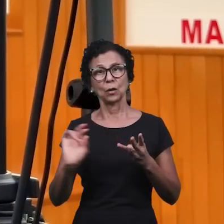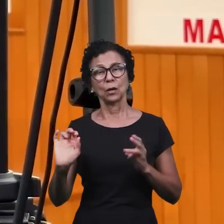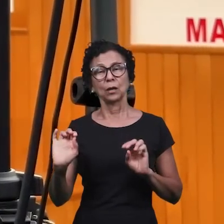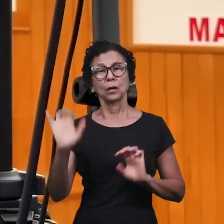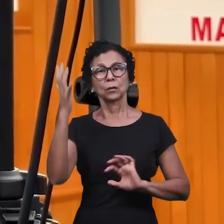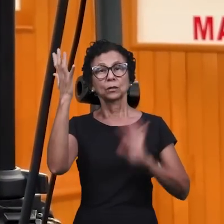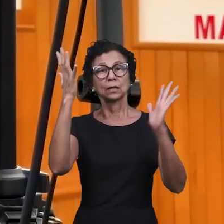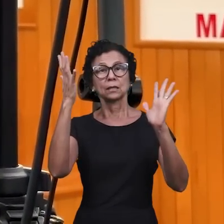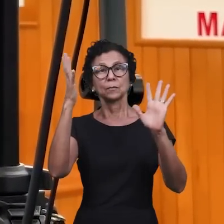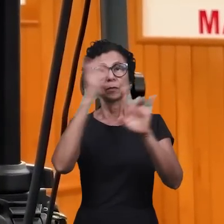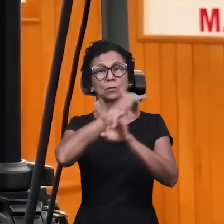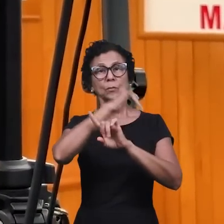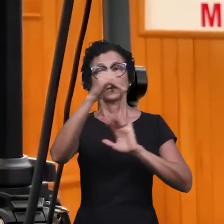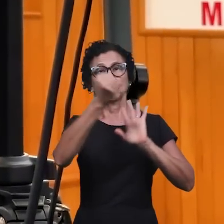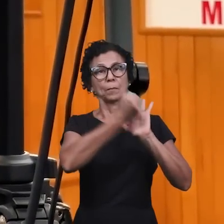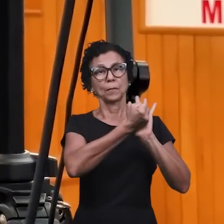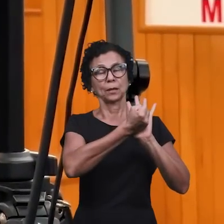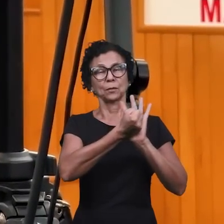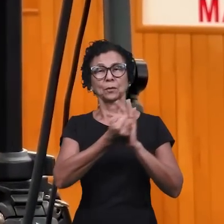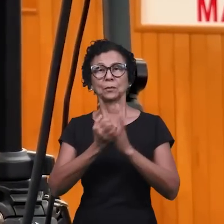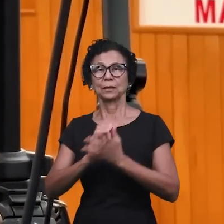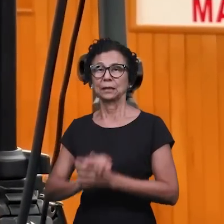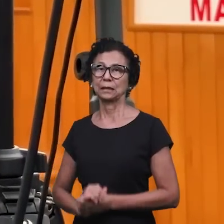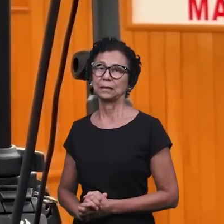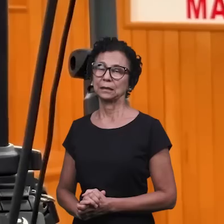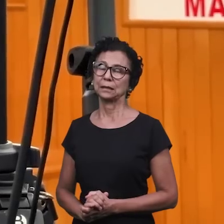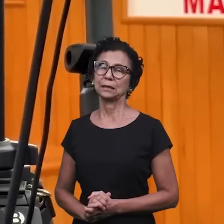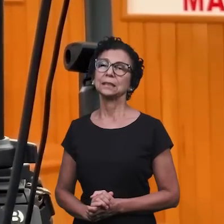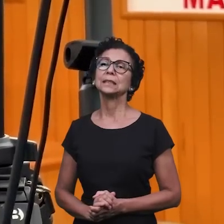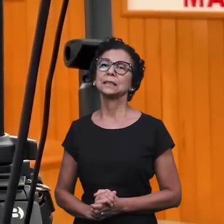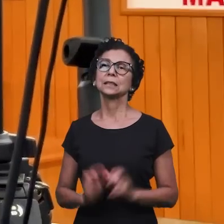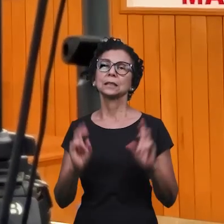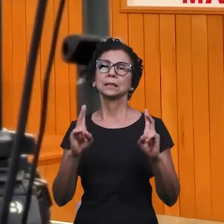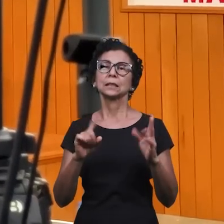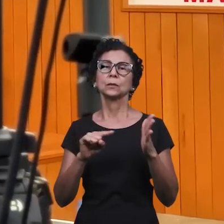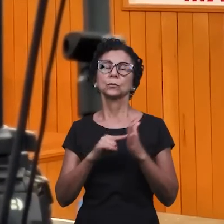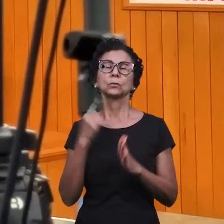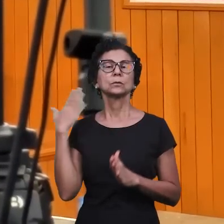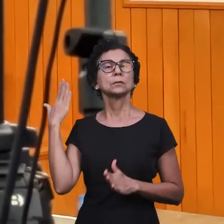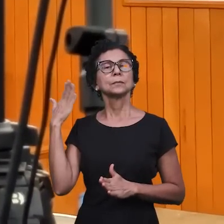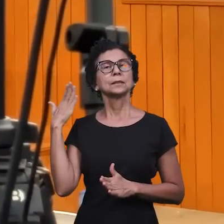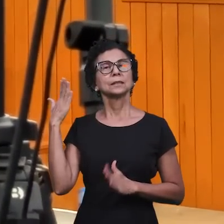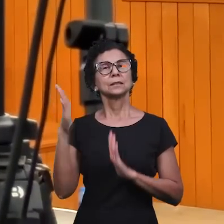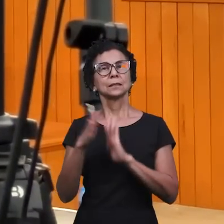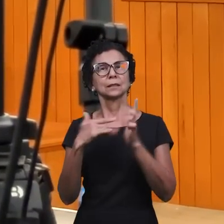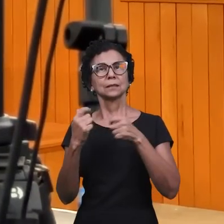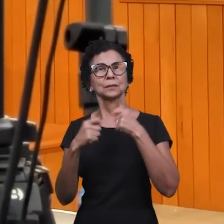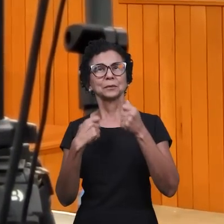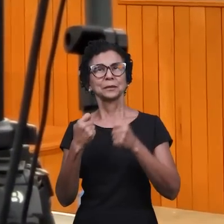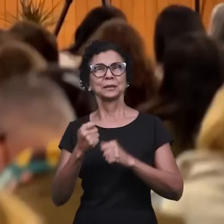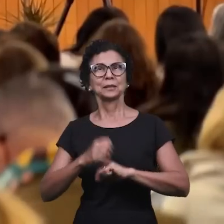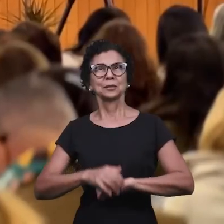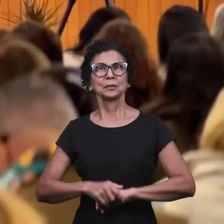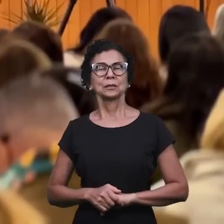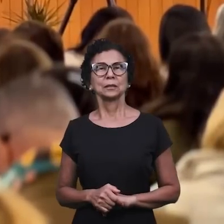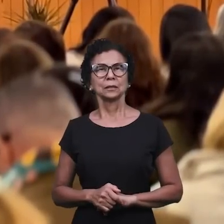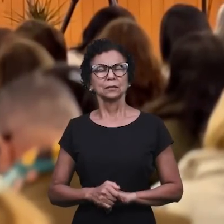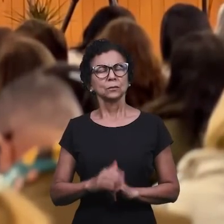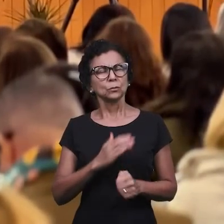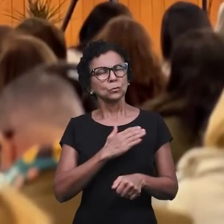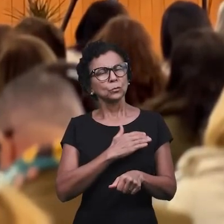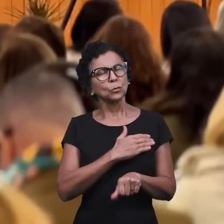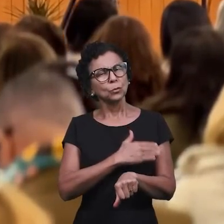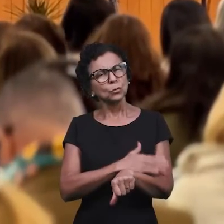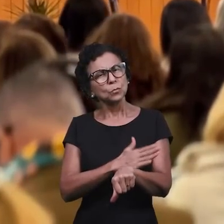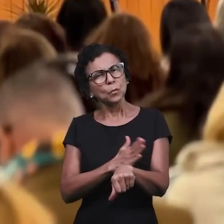os marcadores proféticos e, para o encerramento, a aula com o tema A Última Mensagem. Aleluia! Em todos